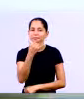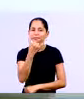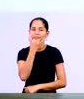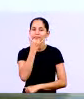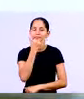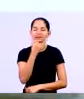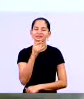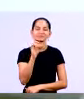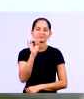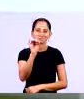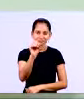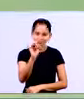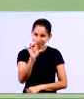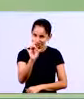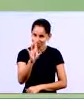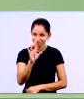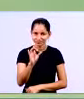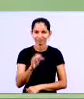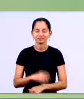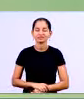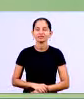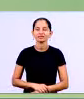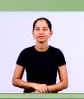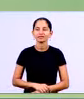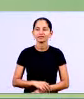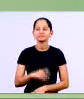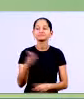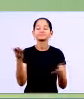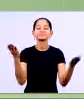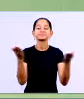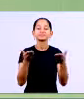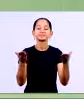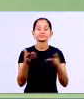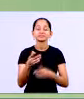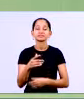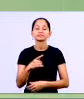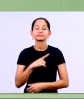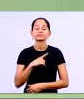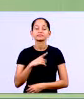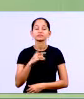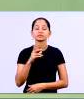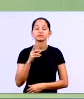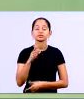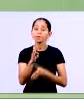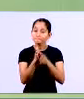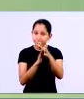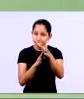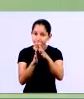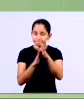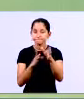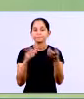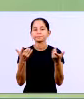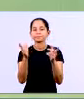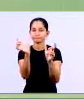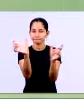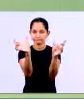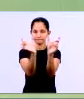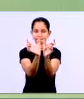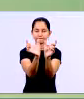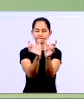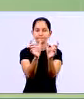né? viu, Alessandro? Além-mar, professora Tayane. Uma dica, gente. Os